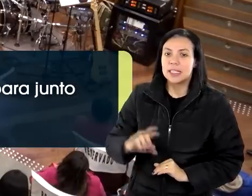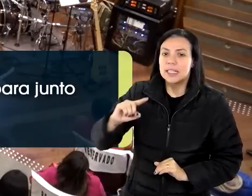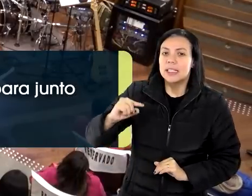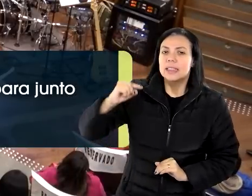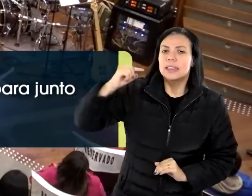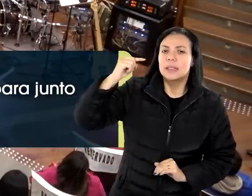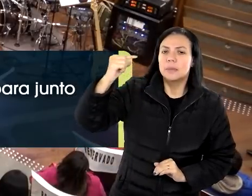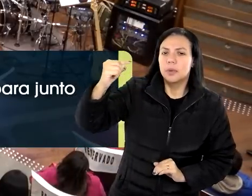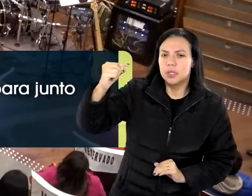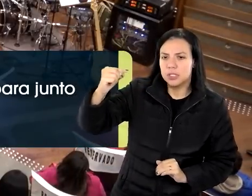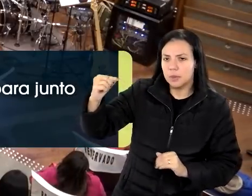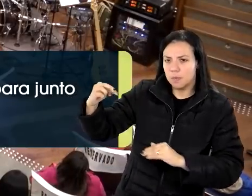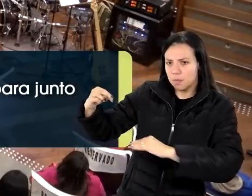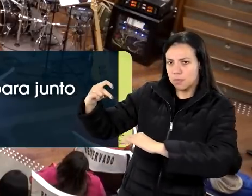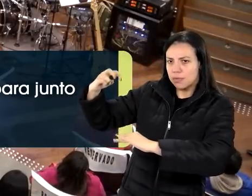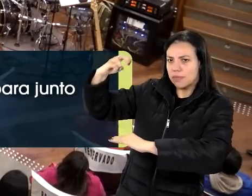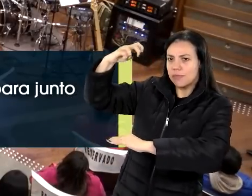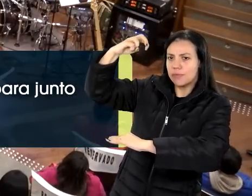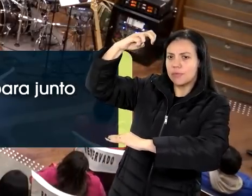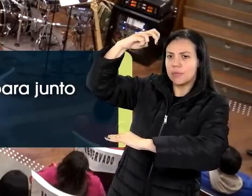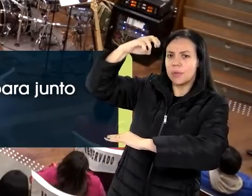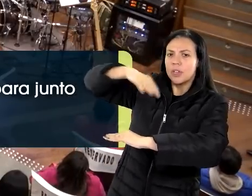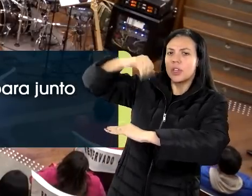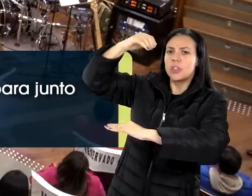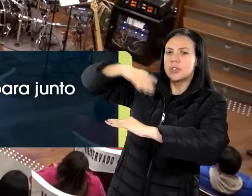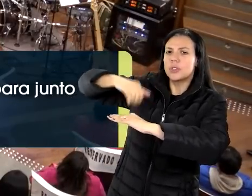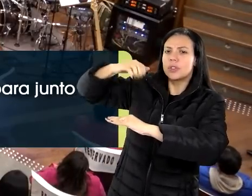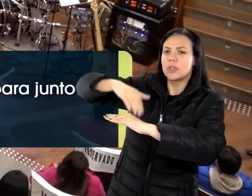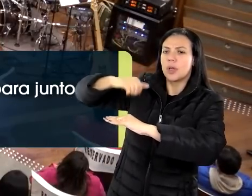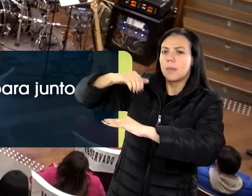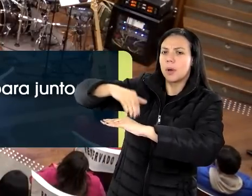Depois subiu ao monte e chamou.